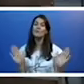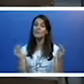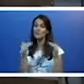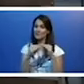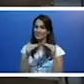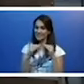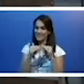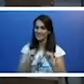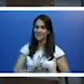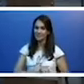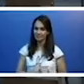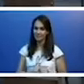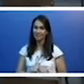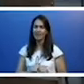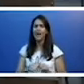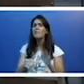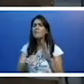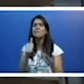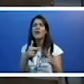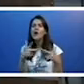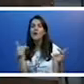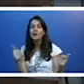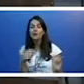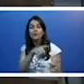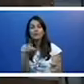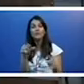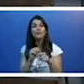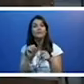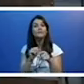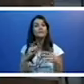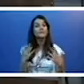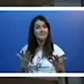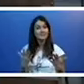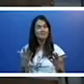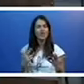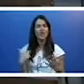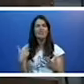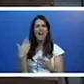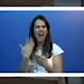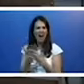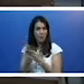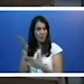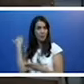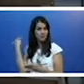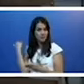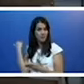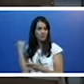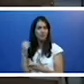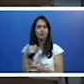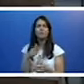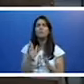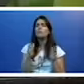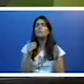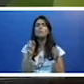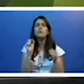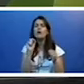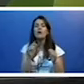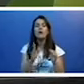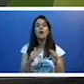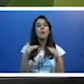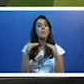proporcionalidade, ok? Primeiramente, nas primeiras aulas, a gente definiu o que são proporções,